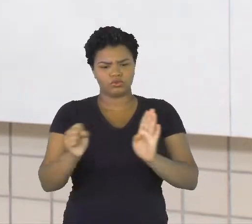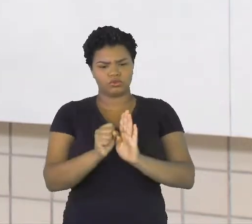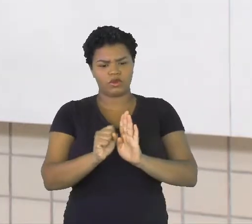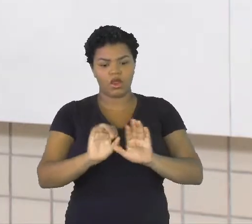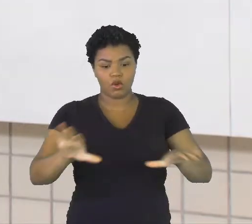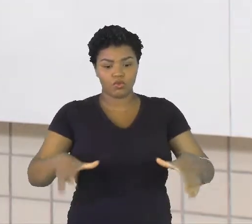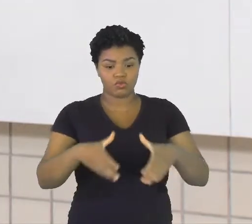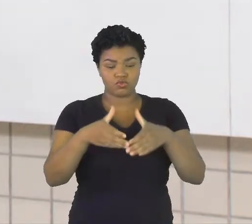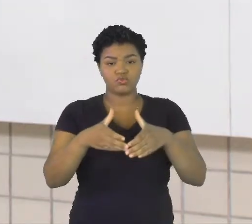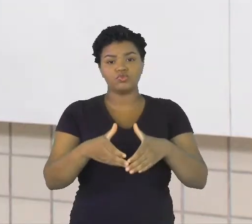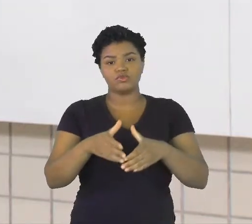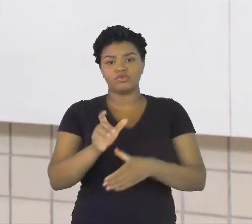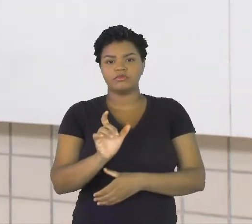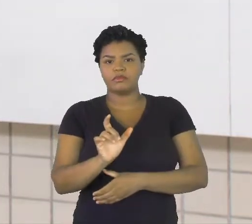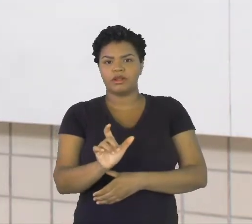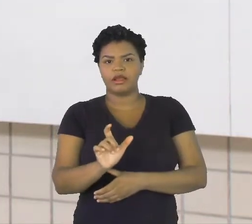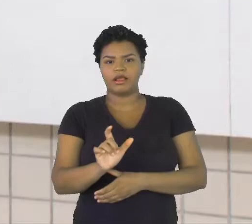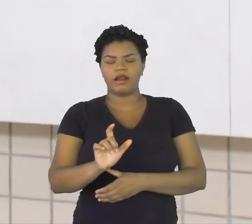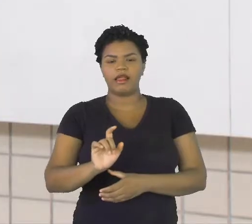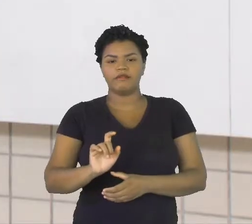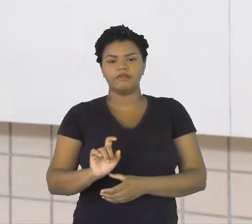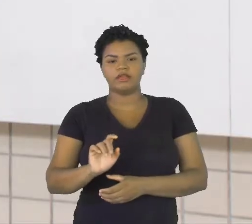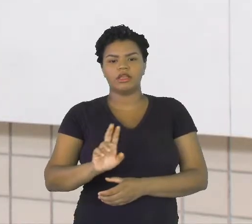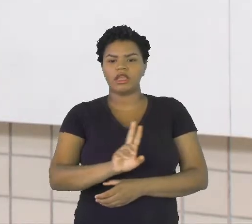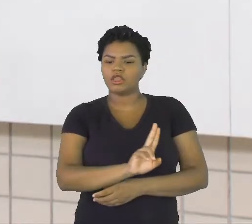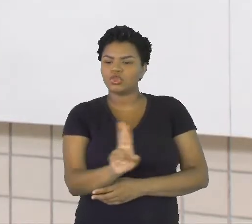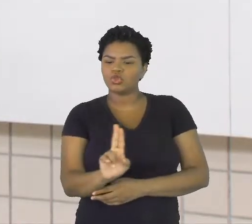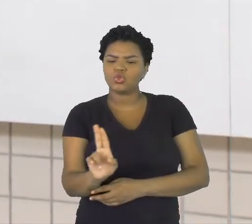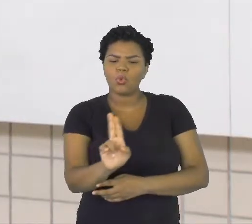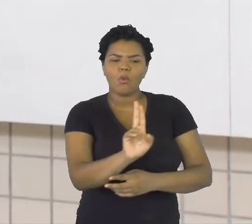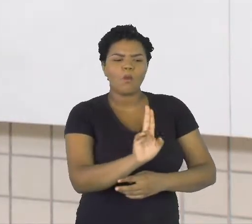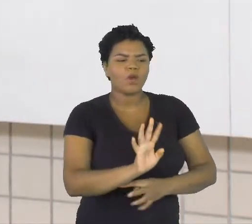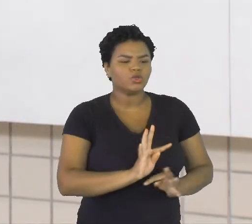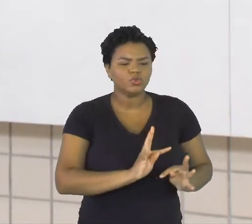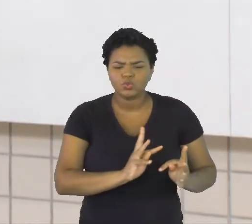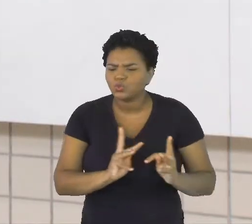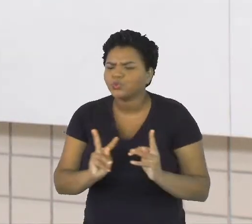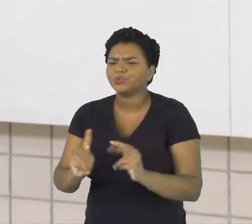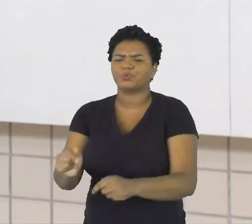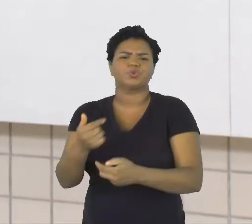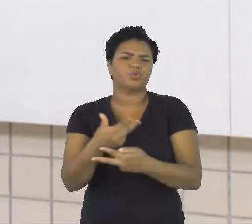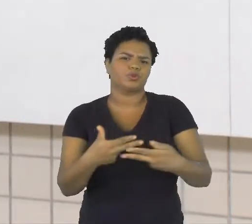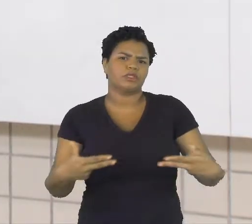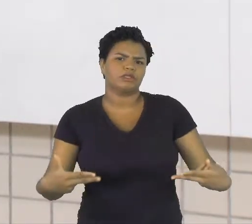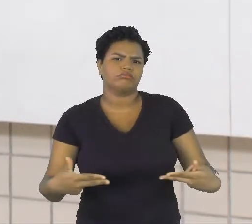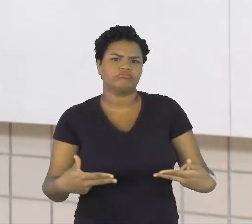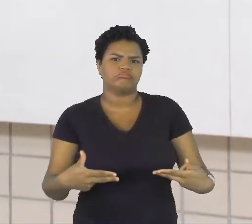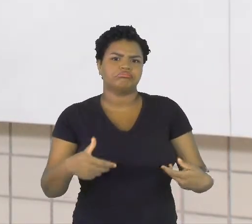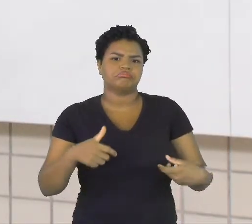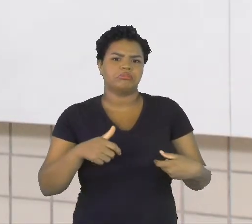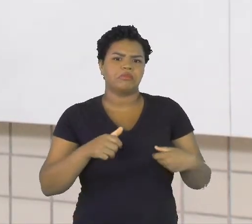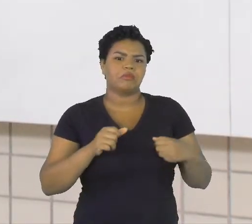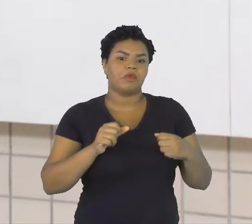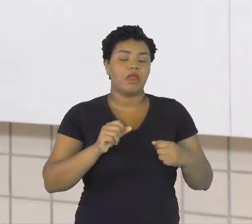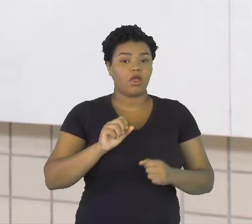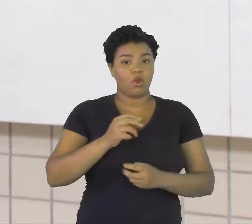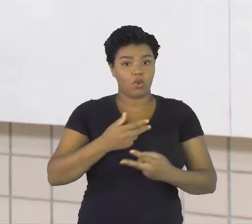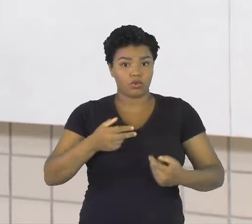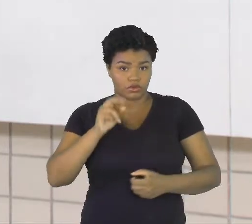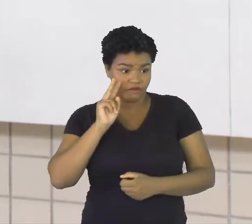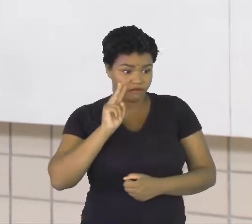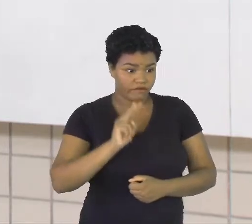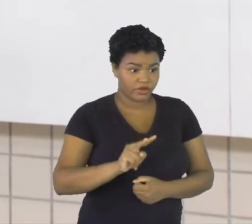de palavras que dá nome a todos os seres, nomeia tudo aquilo que pode ser visto, pego